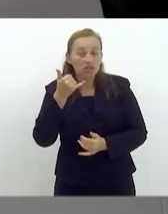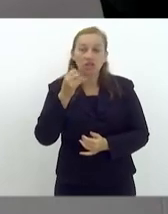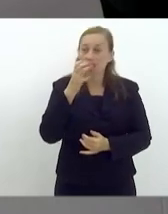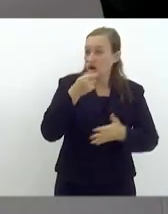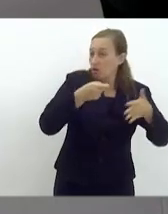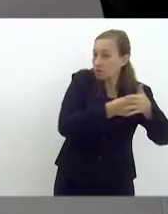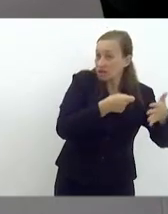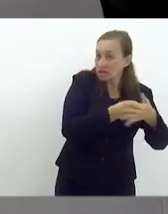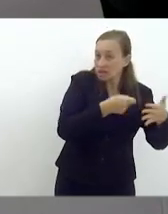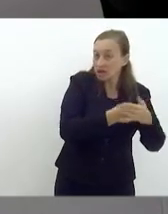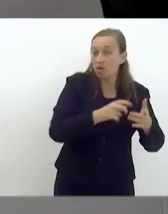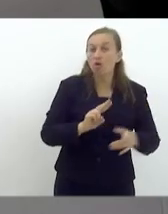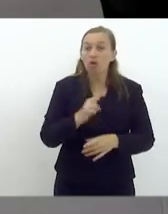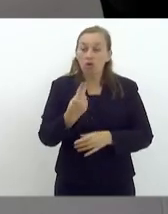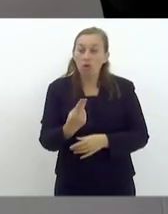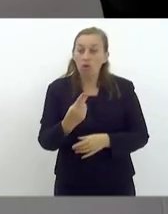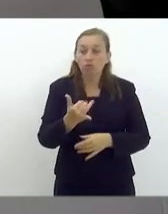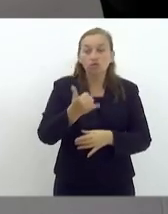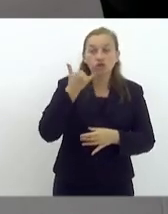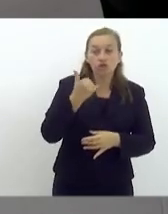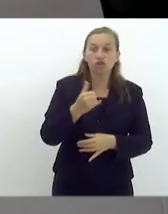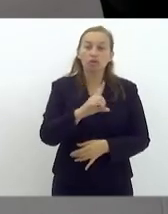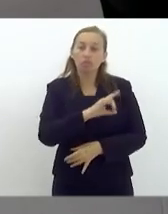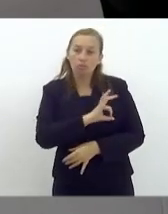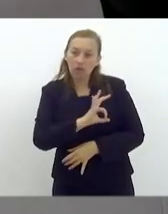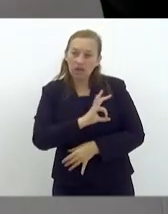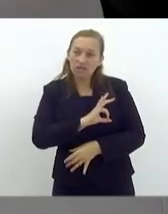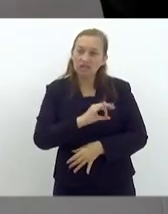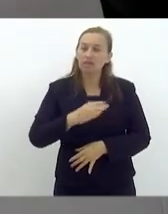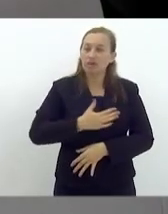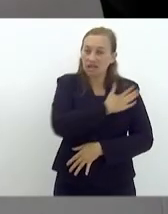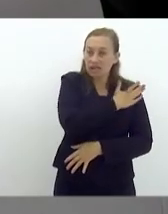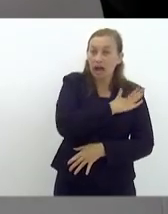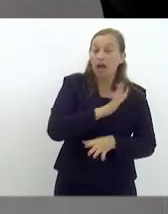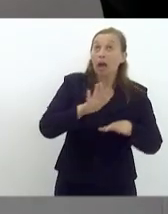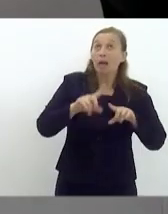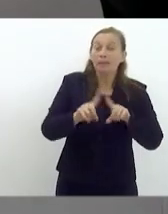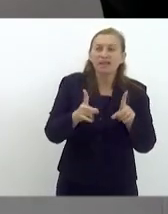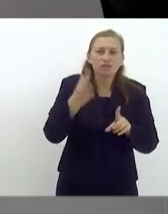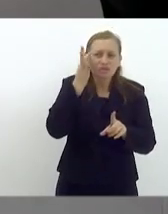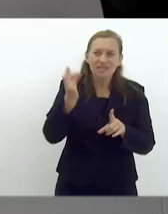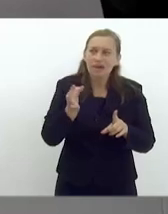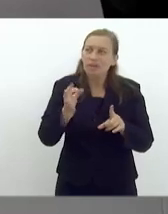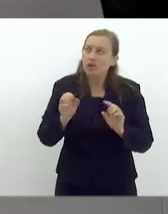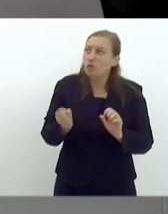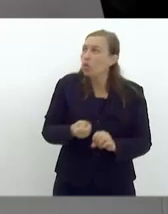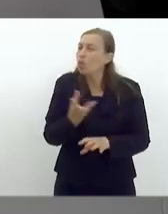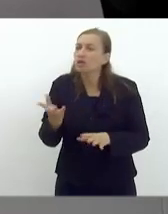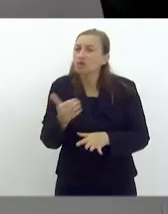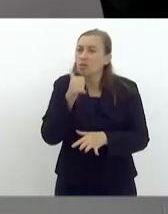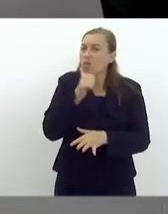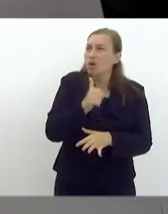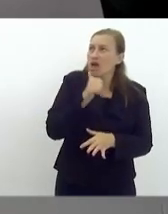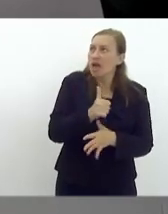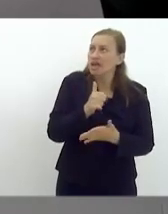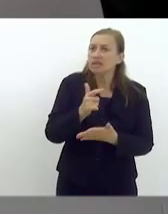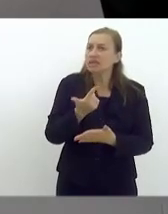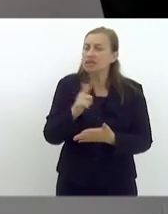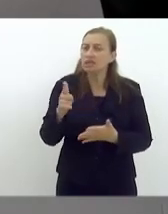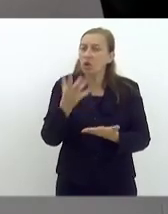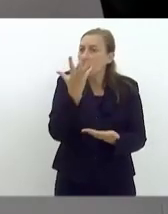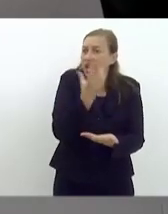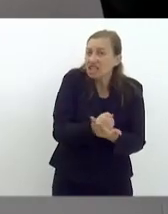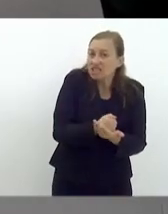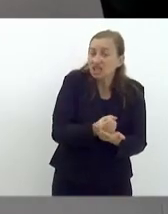da polícia militar é uma forma agora a gente não consegue mensurar o quantitativo de mulheres que não fizeram